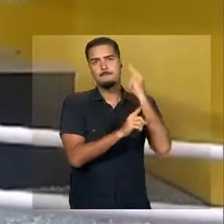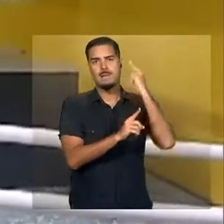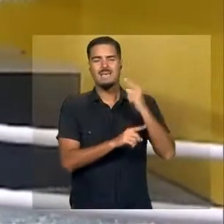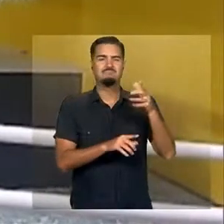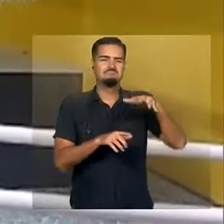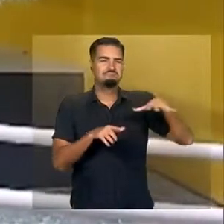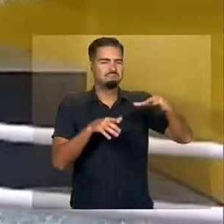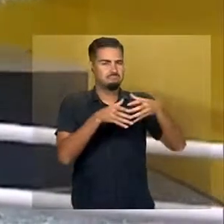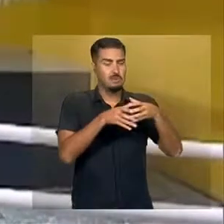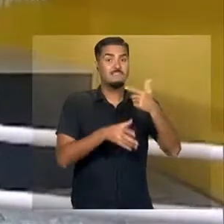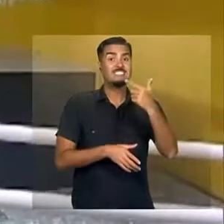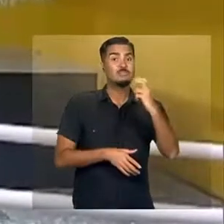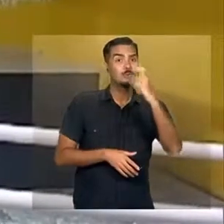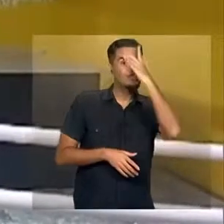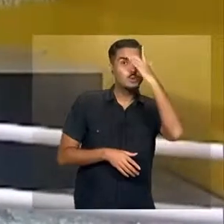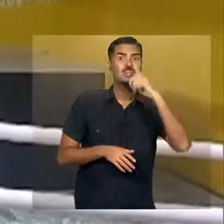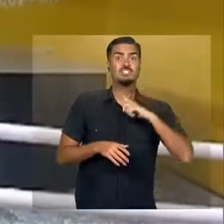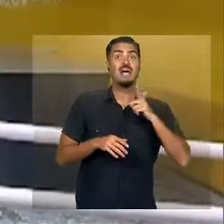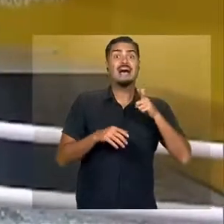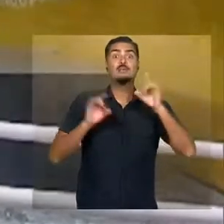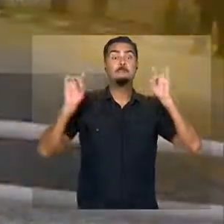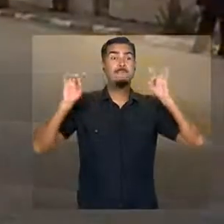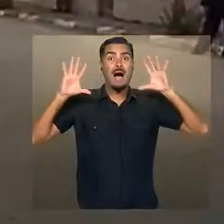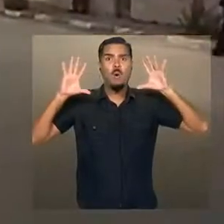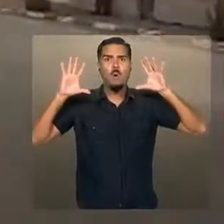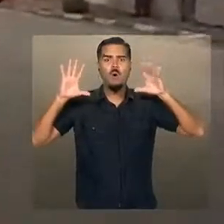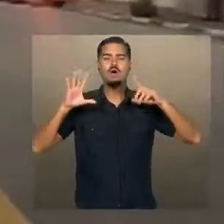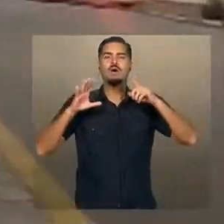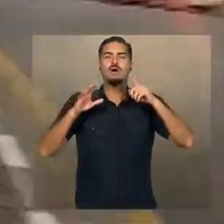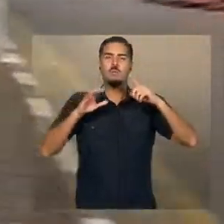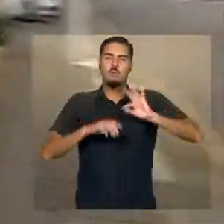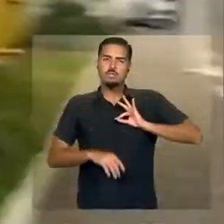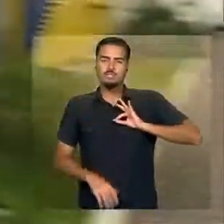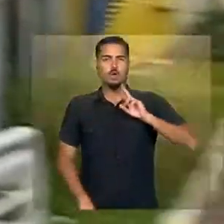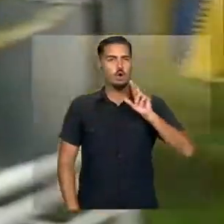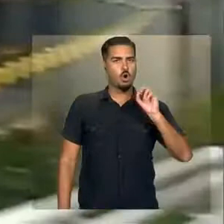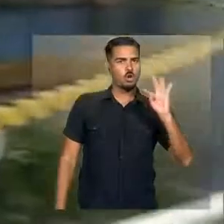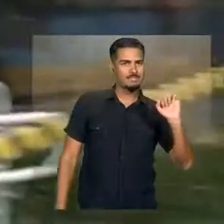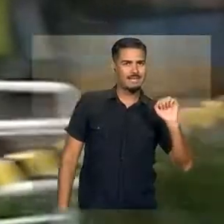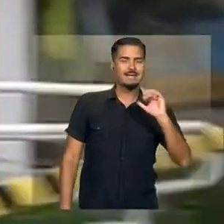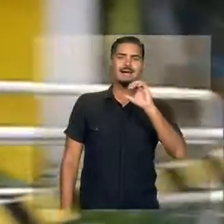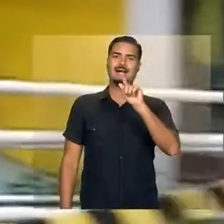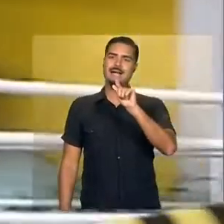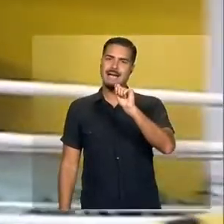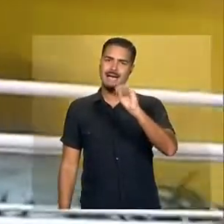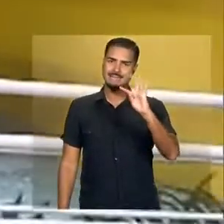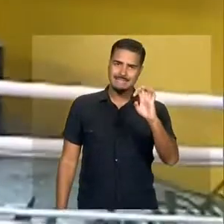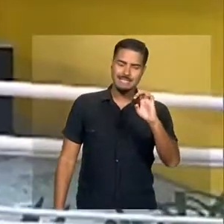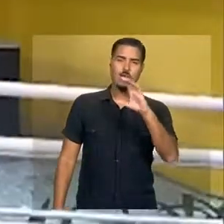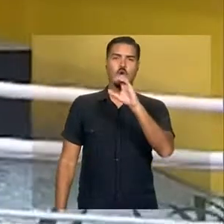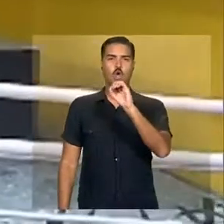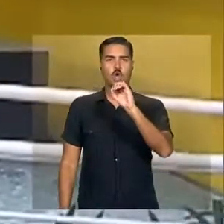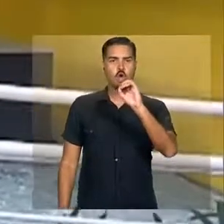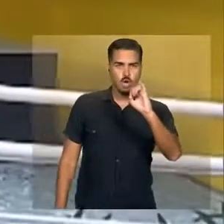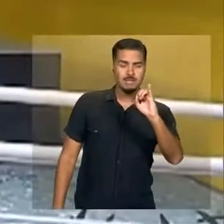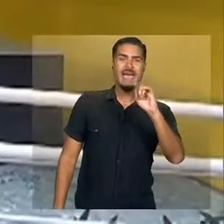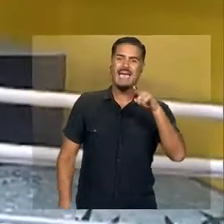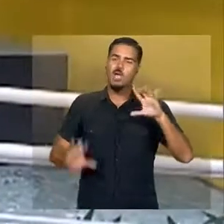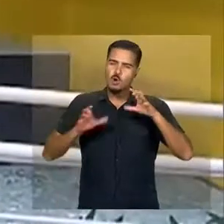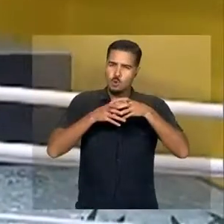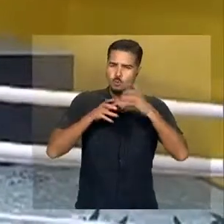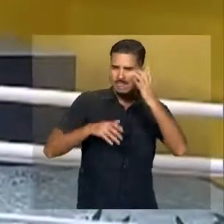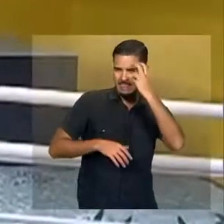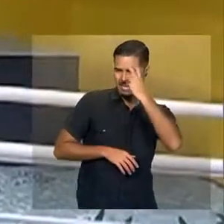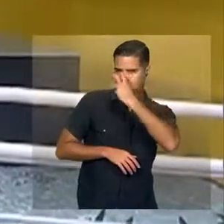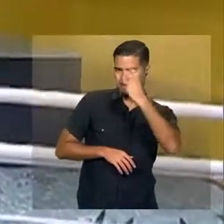pessoas foi surpreendido por policiais da Rota, do GAT e do COI, grupos de elite da polícia. Eles estavam em